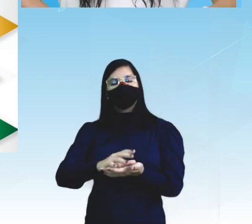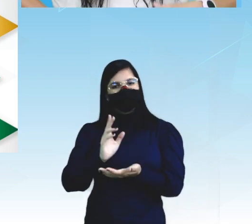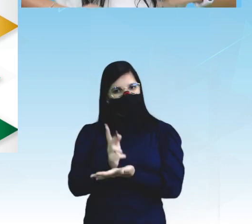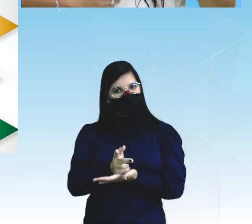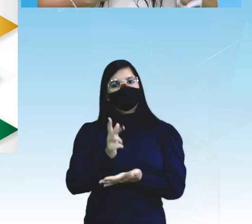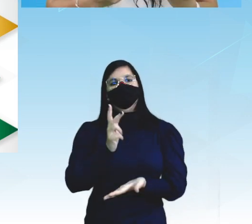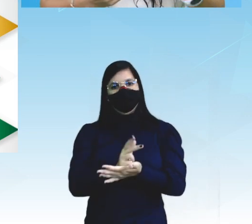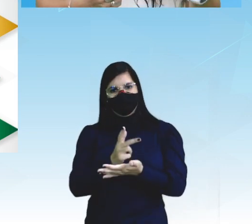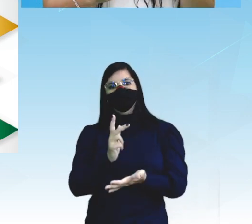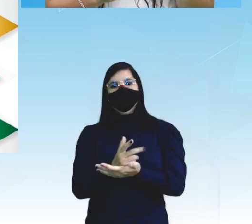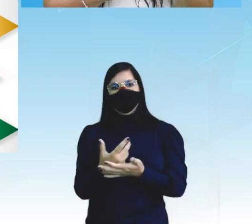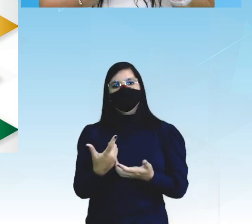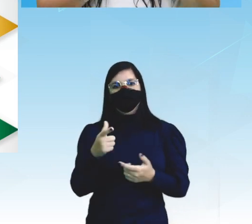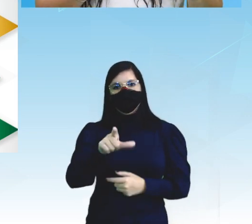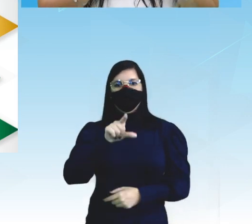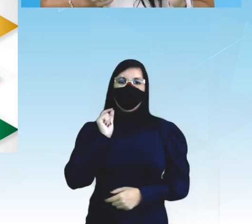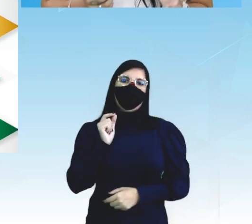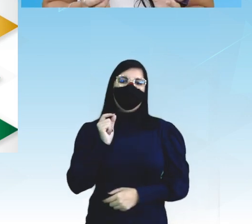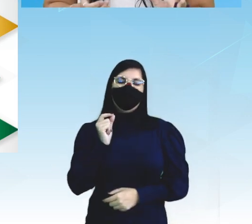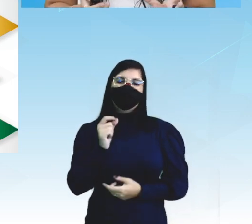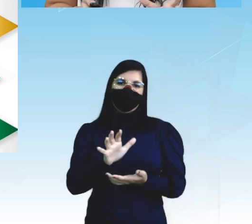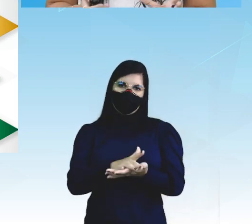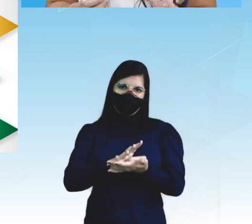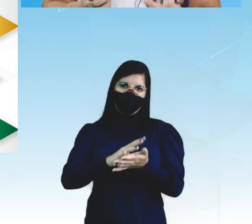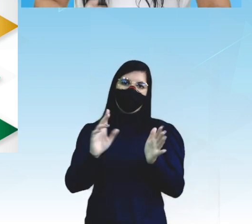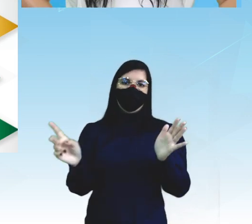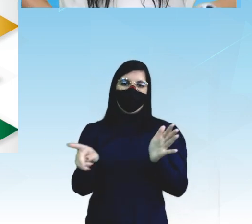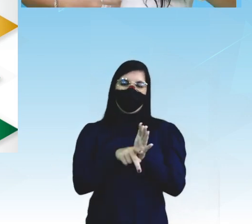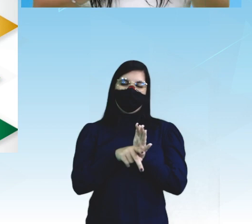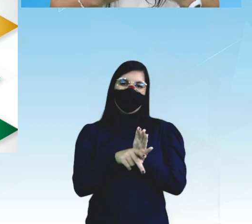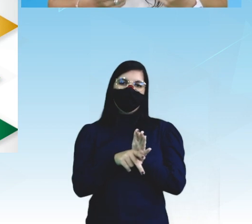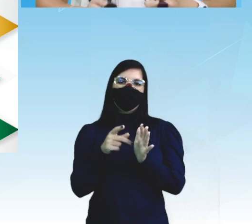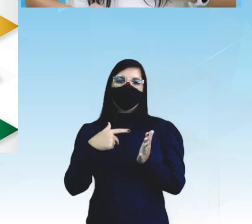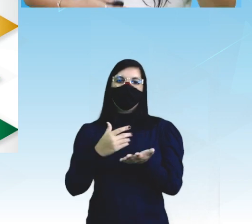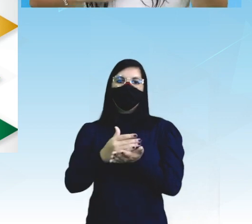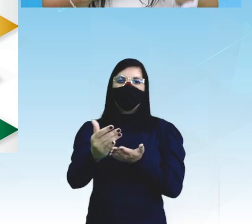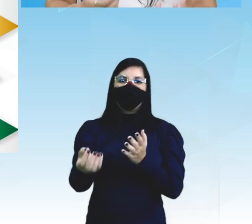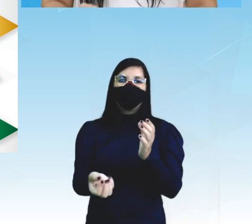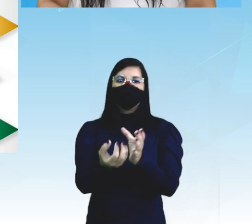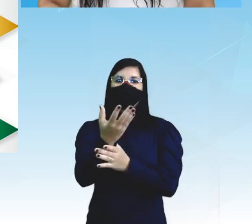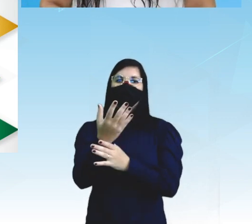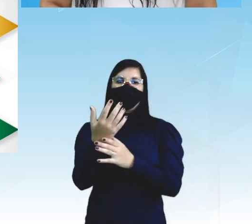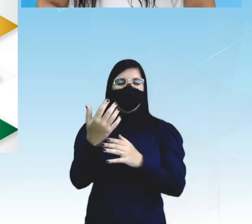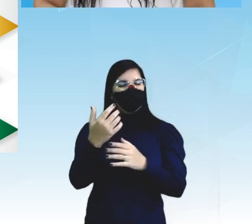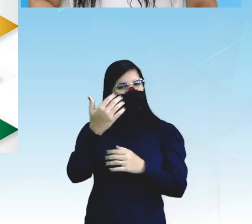até nas pinturas o samba ali estava presente, né? Então ele começou, foi um dos grandes